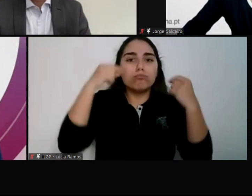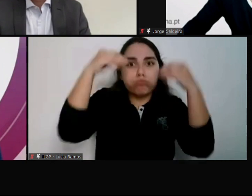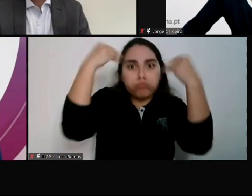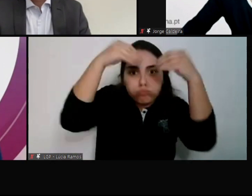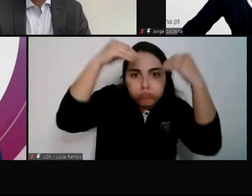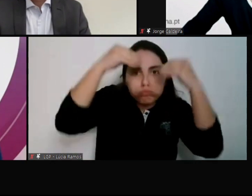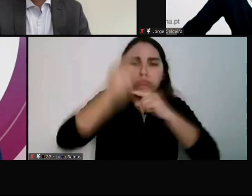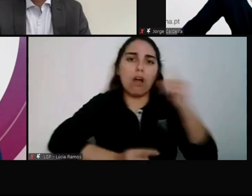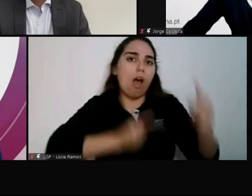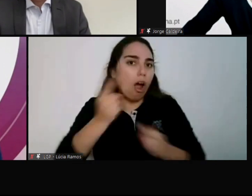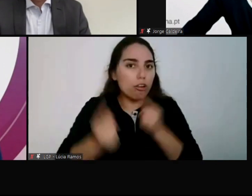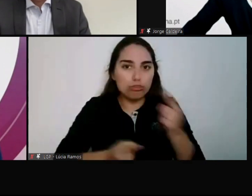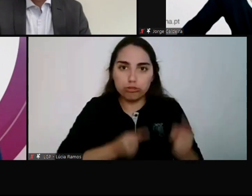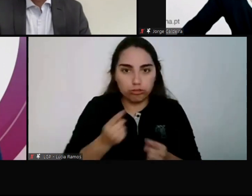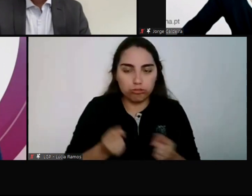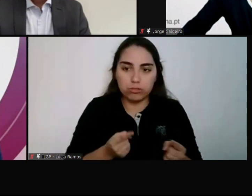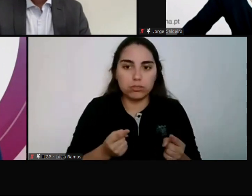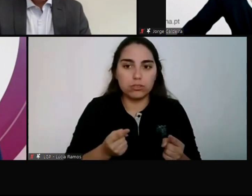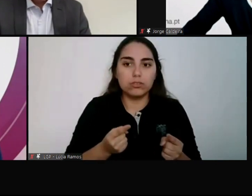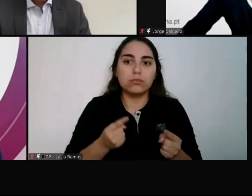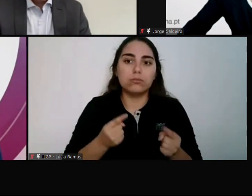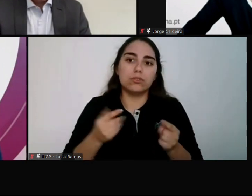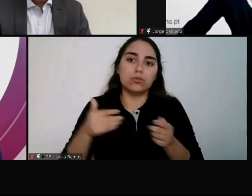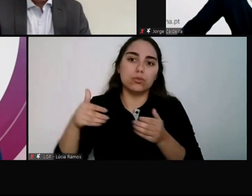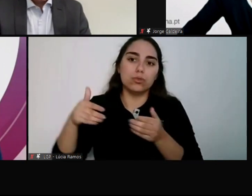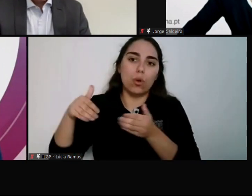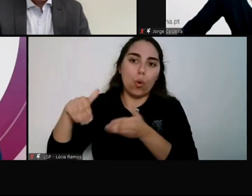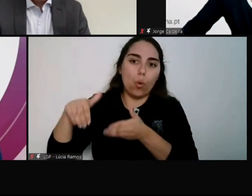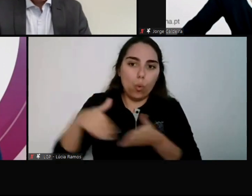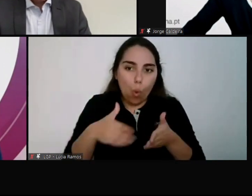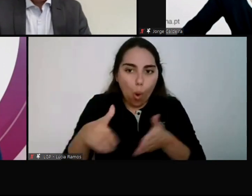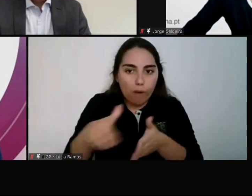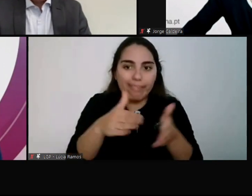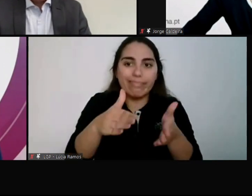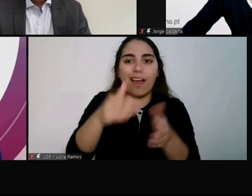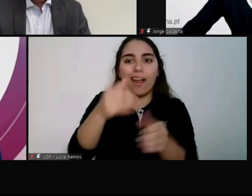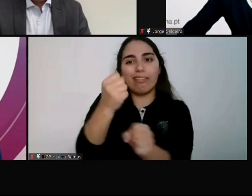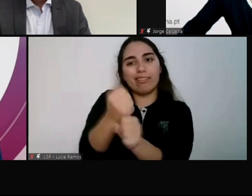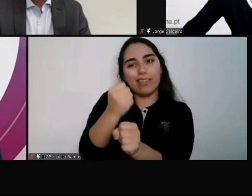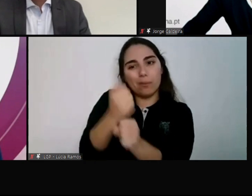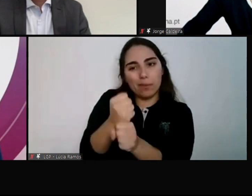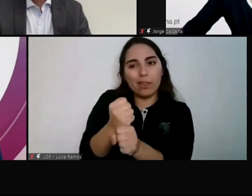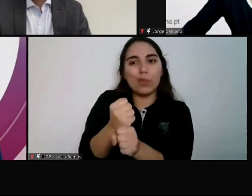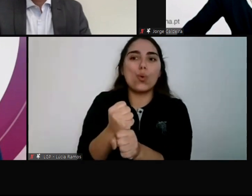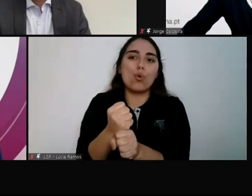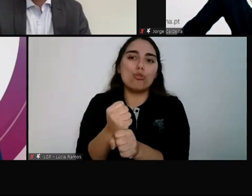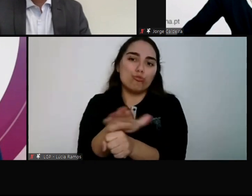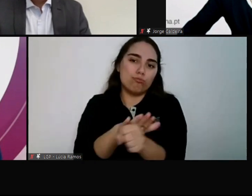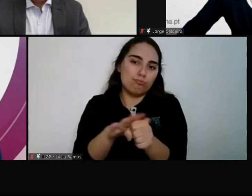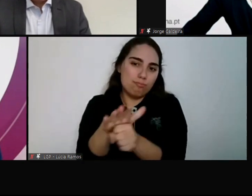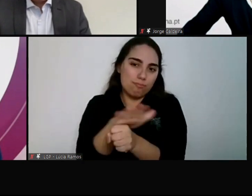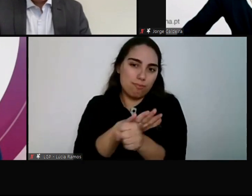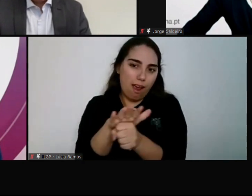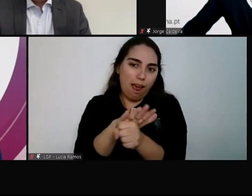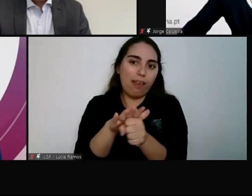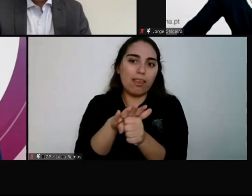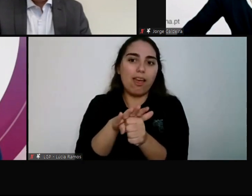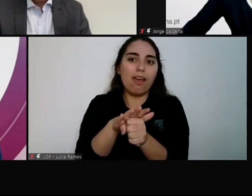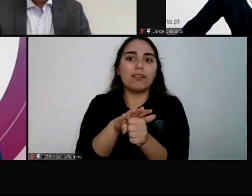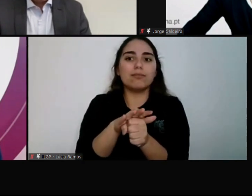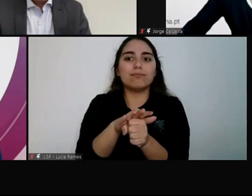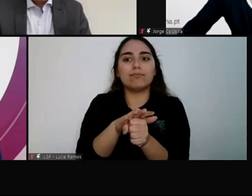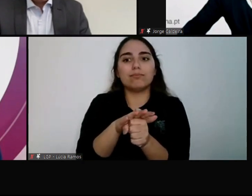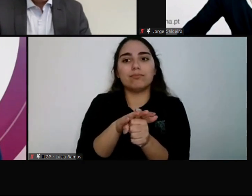que não está orientada apenas para os trabalhadores mais diretamente ligados a áreas tecnológicas. E